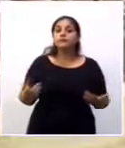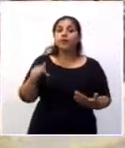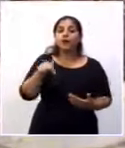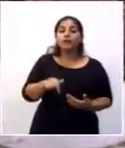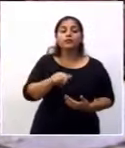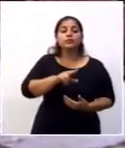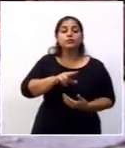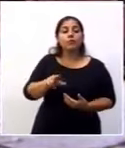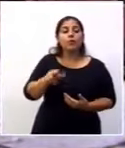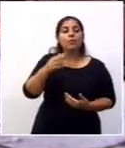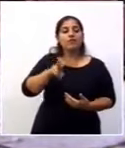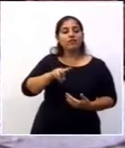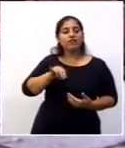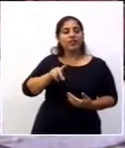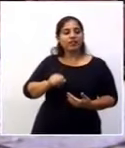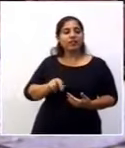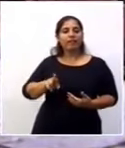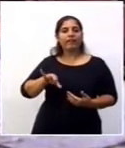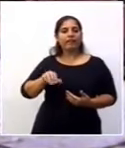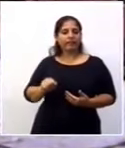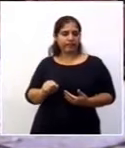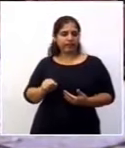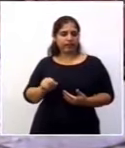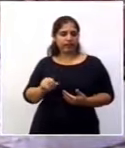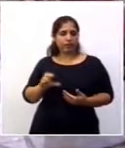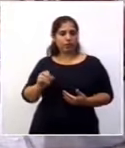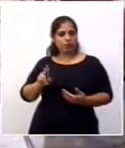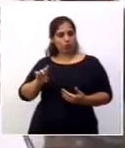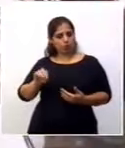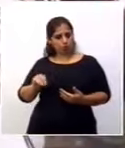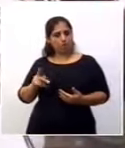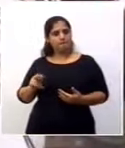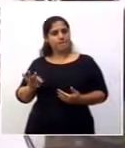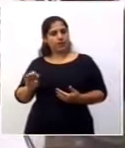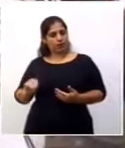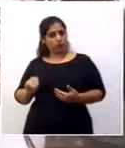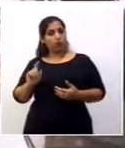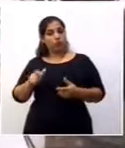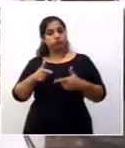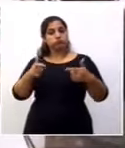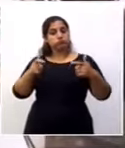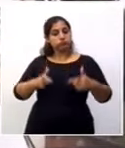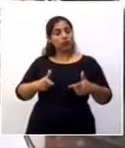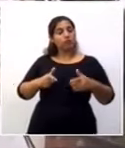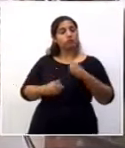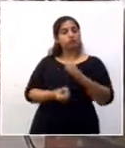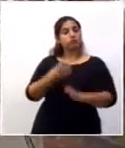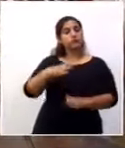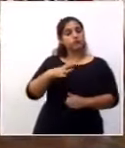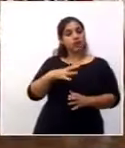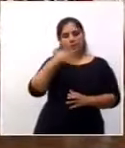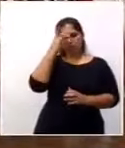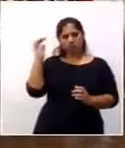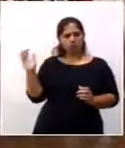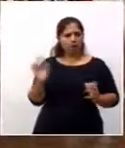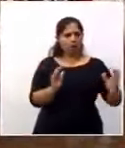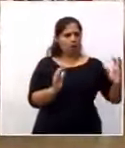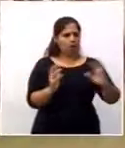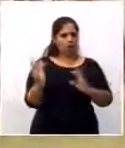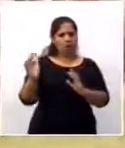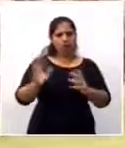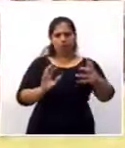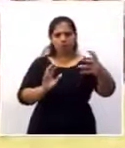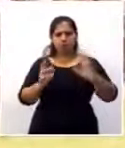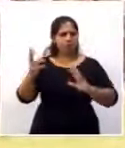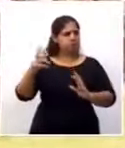ficou chamando Vila Rica do Ouro Preto. A cidade nasceu desse amontoado de gente